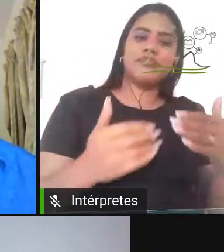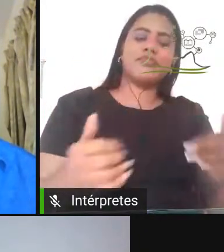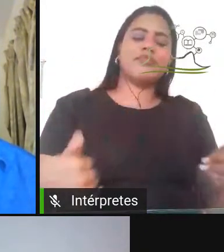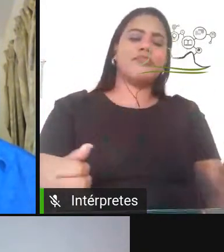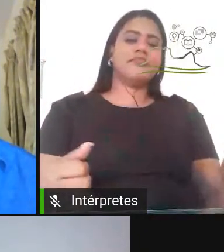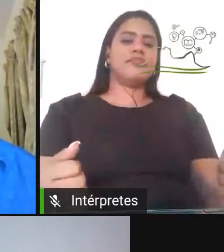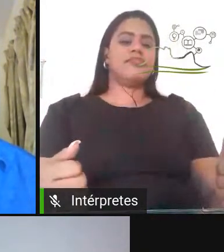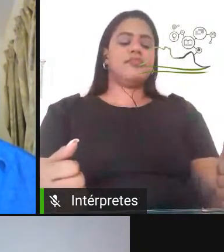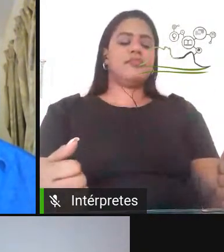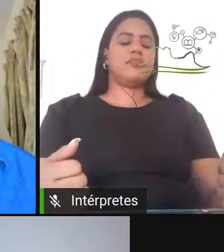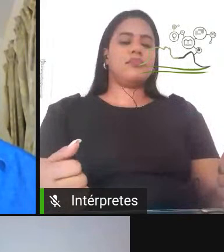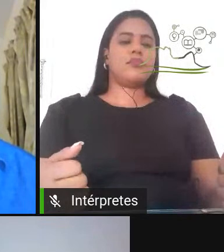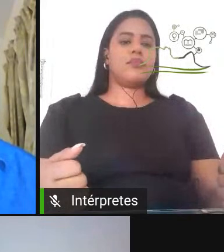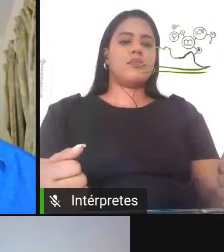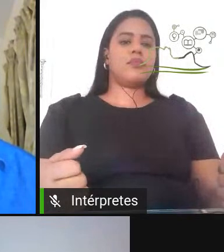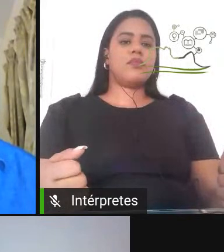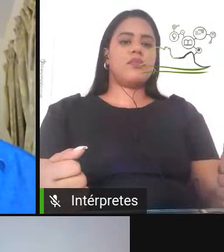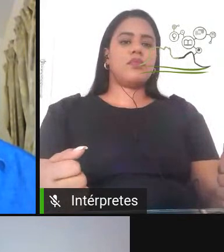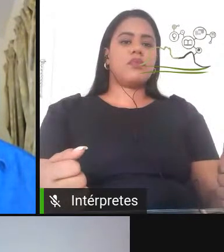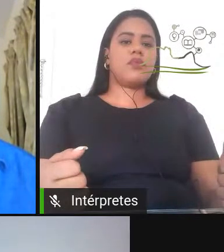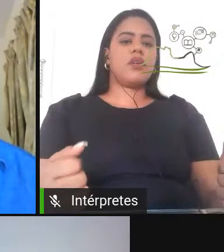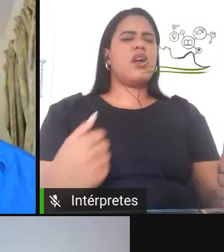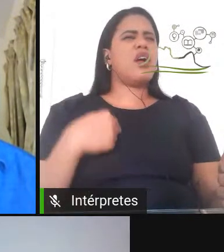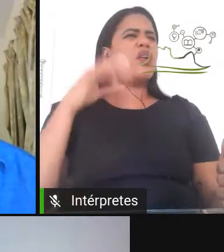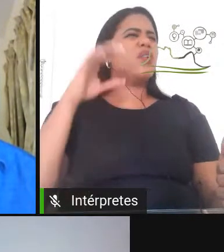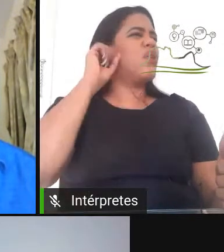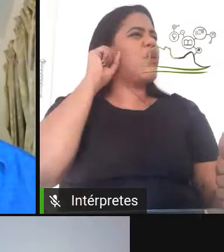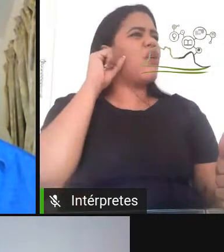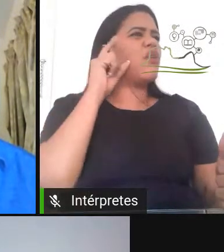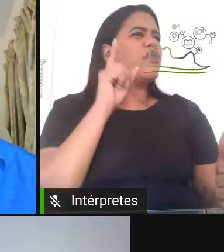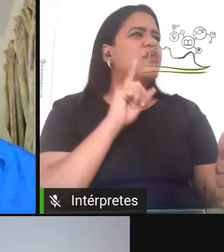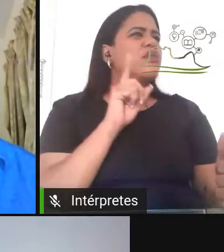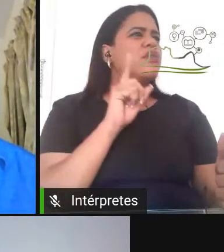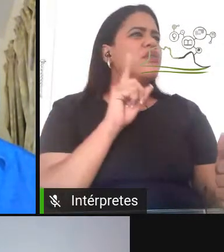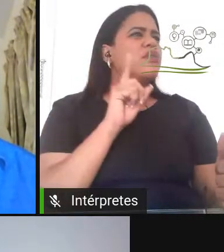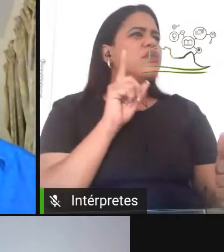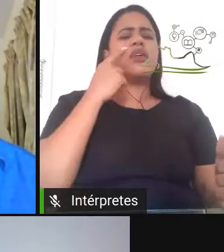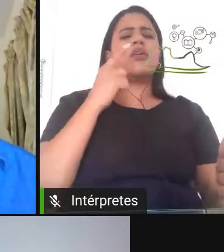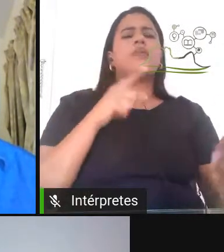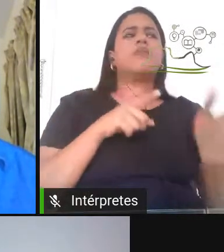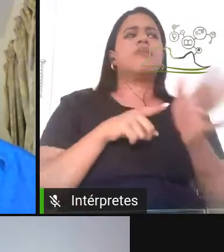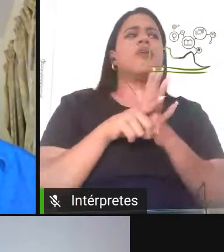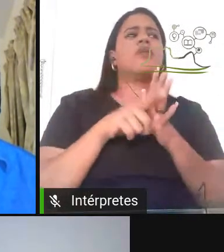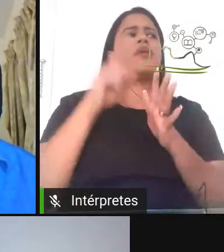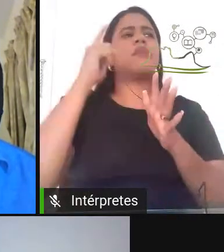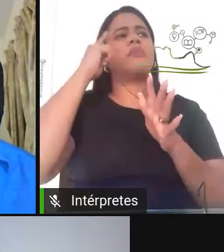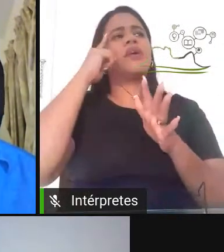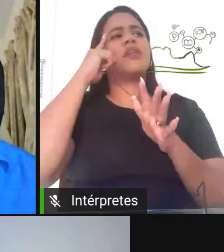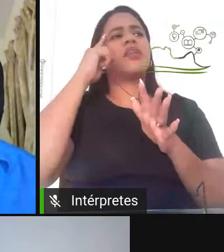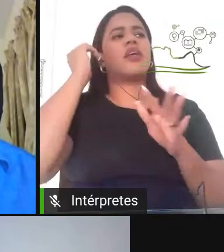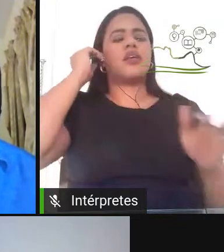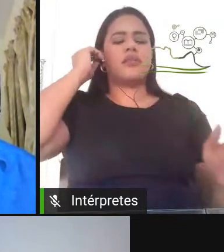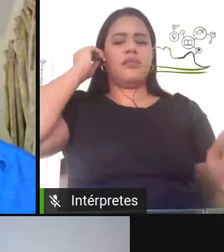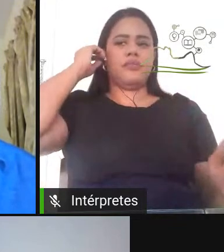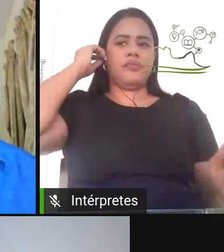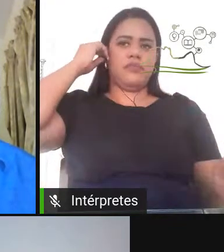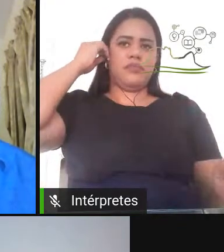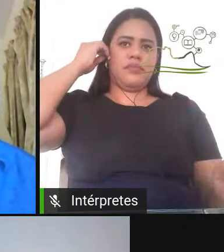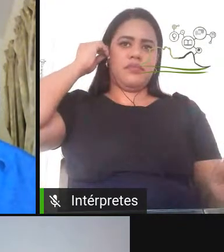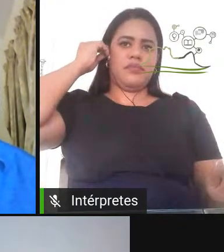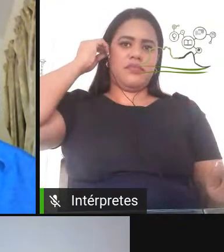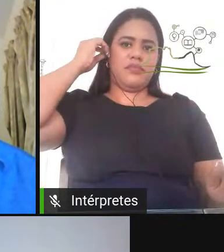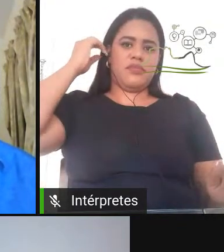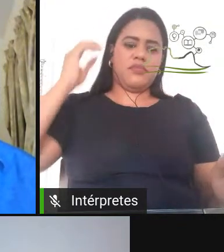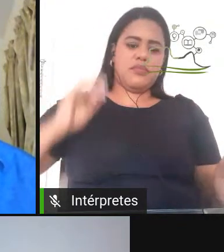parte da pergunta, José, mas penso que apanhei 75%. José Craveirinha dizia que, diz num